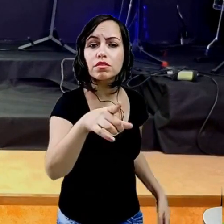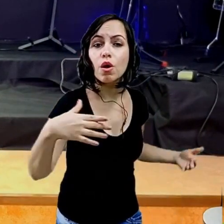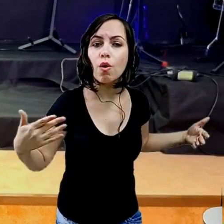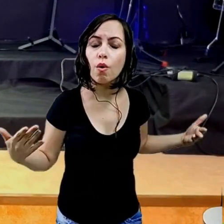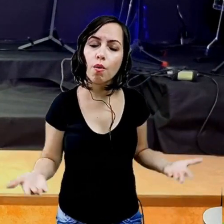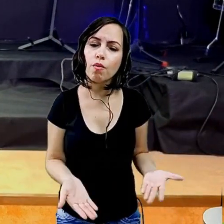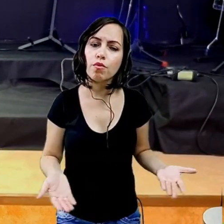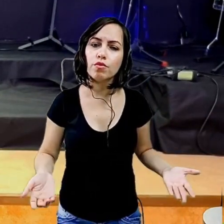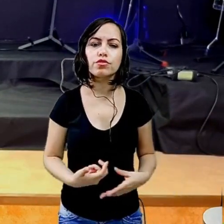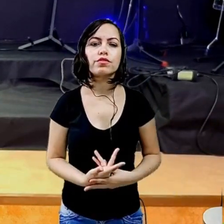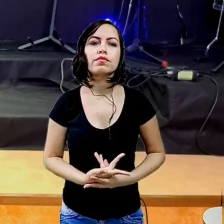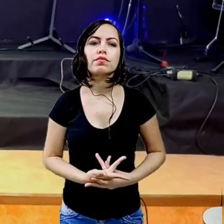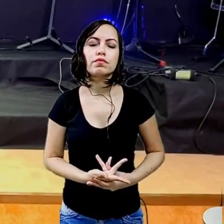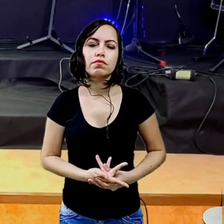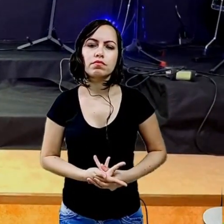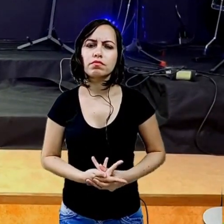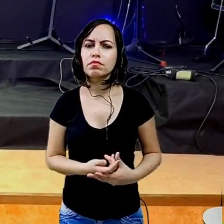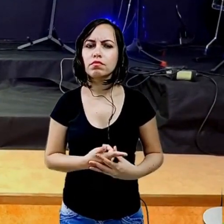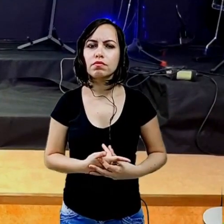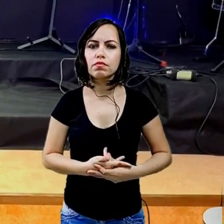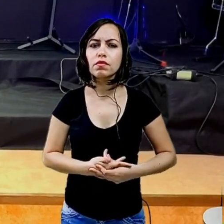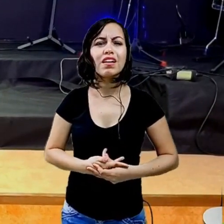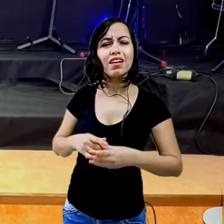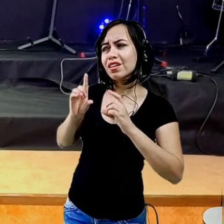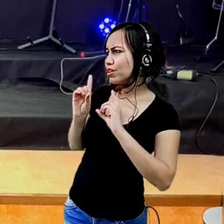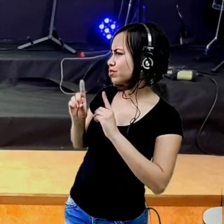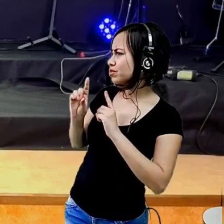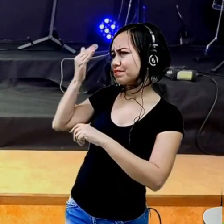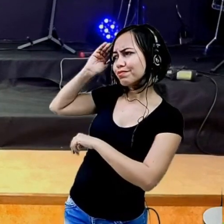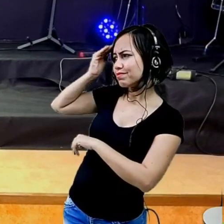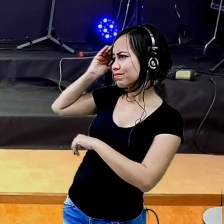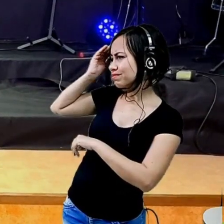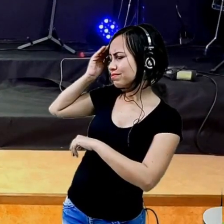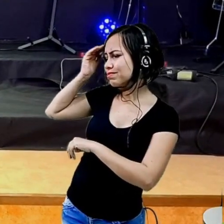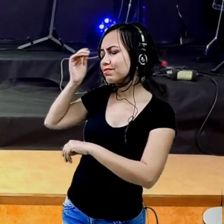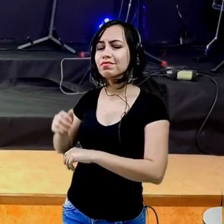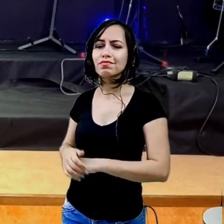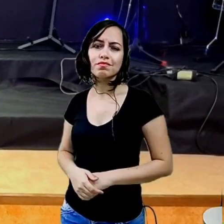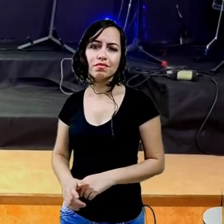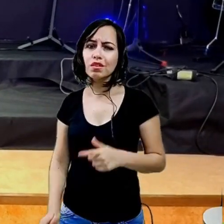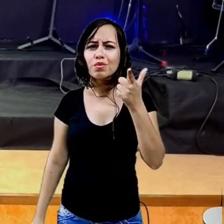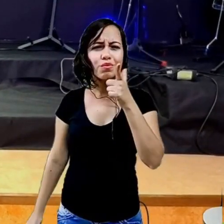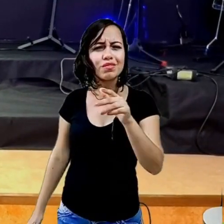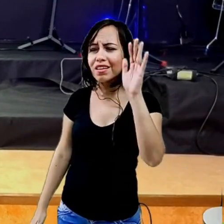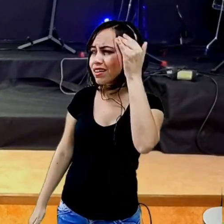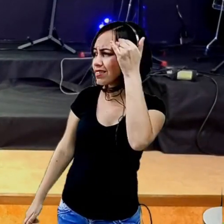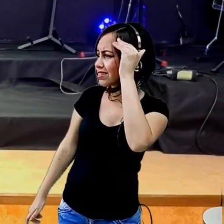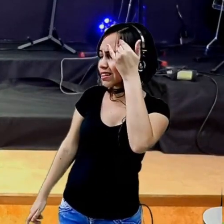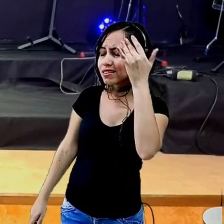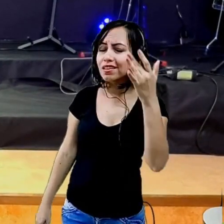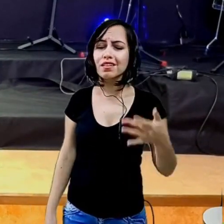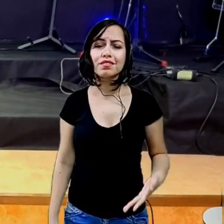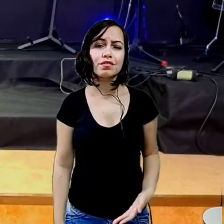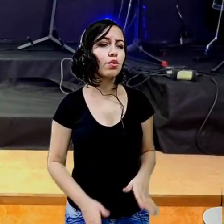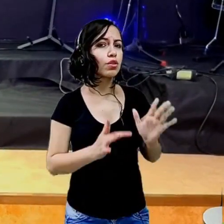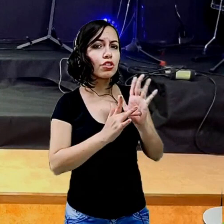hoje. E os discípulos não estavam entendendo, não estavam assimilando muito bem isso,